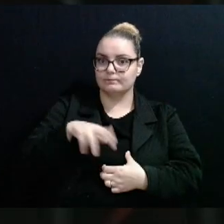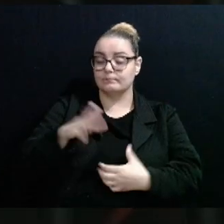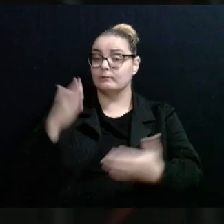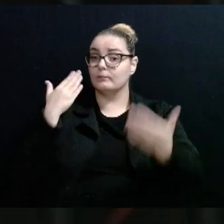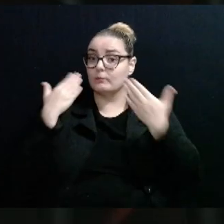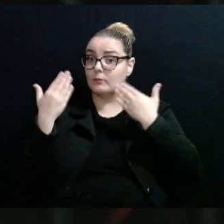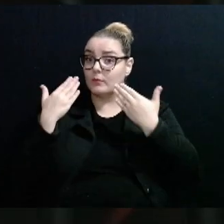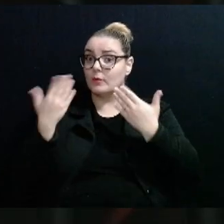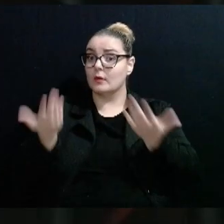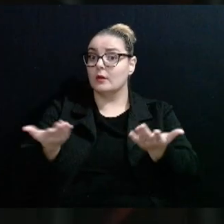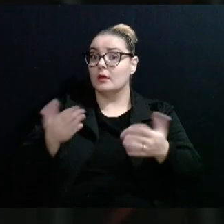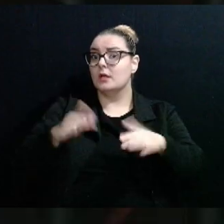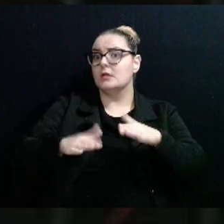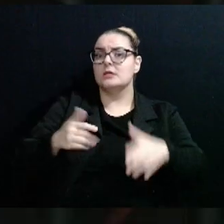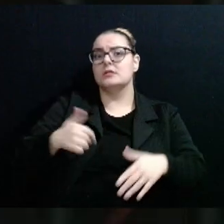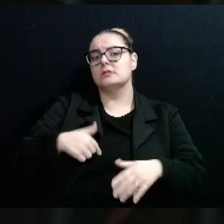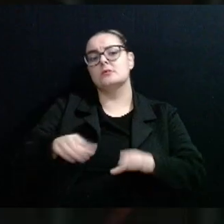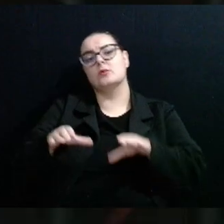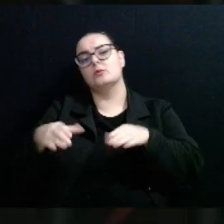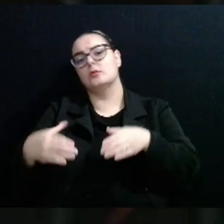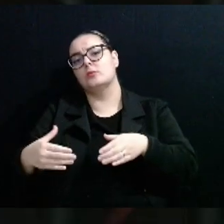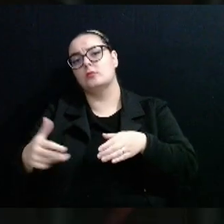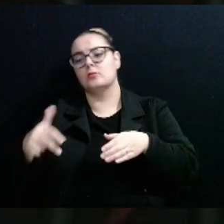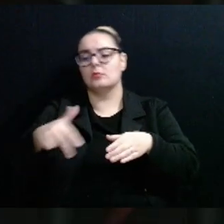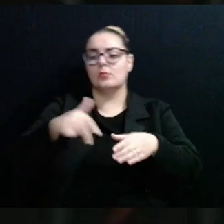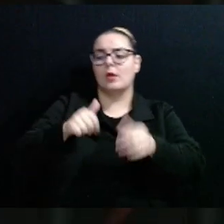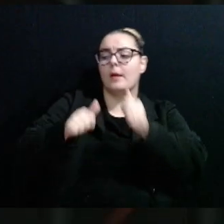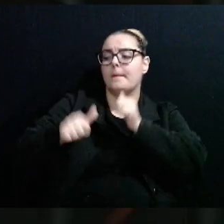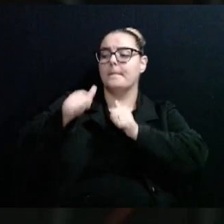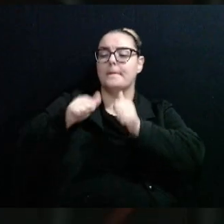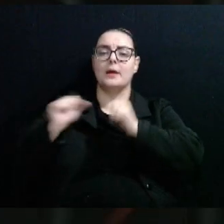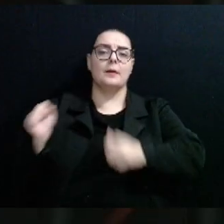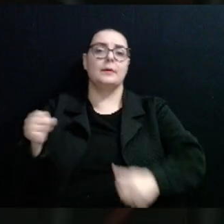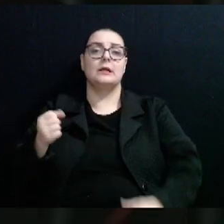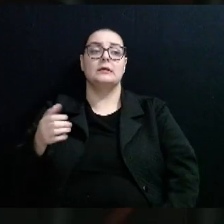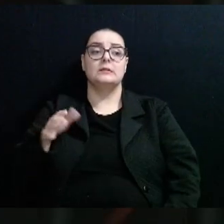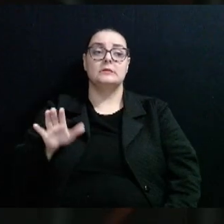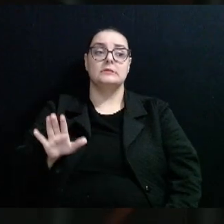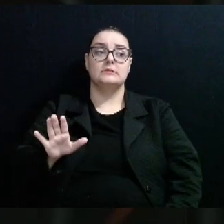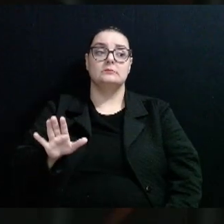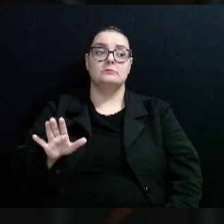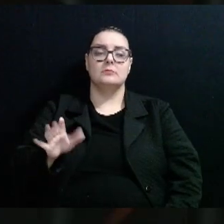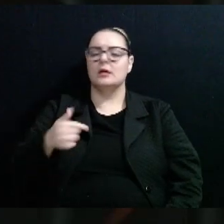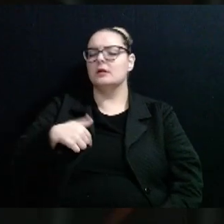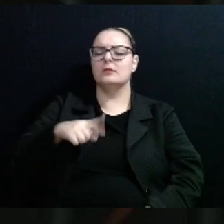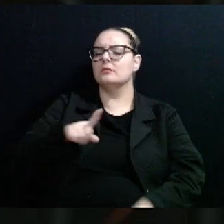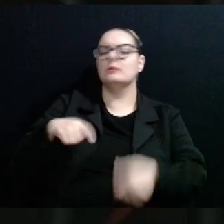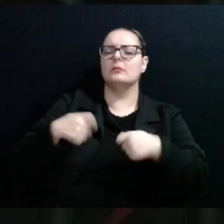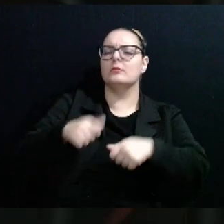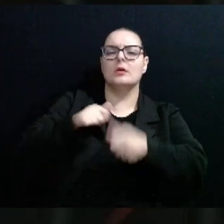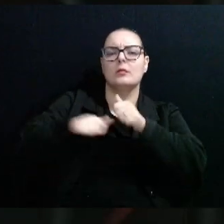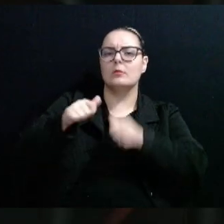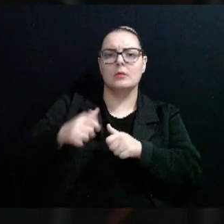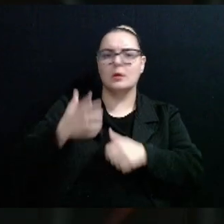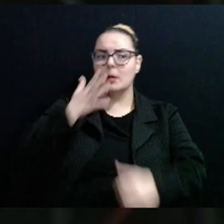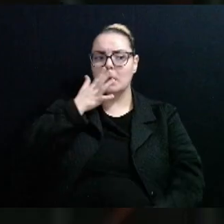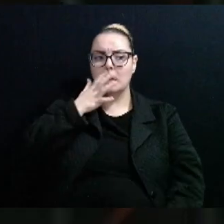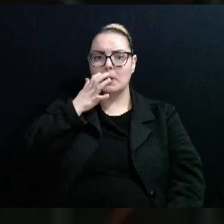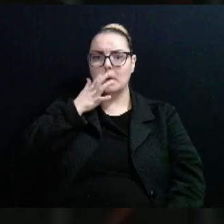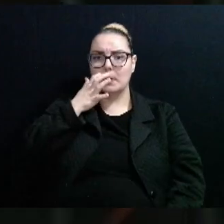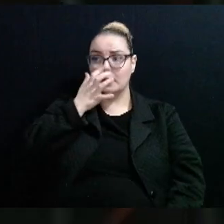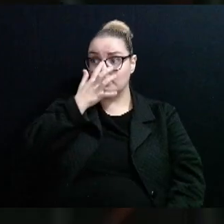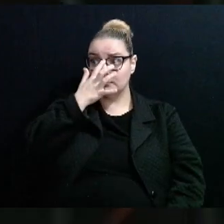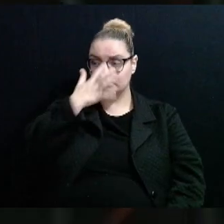repente eu estou em um grupo, está todo mundo bebendo, mas eu não preciso beber para me